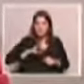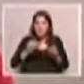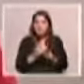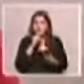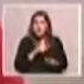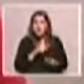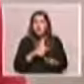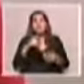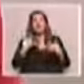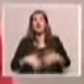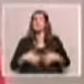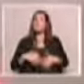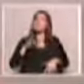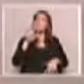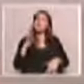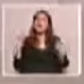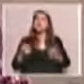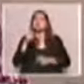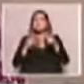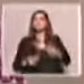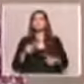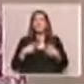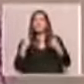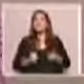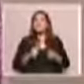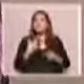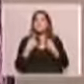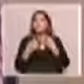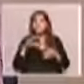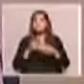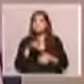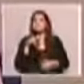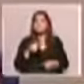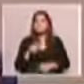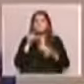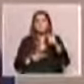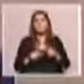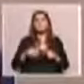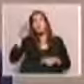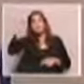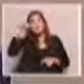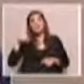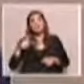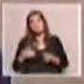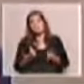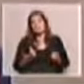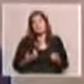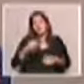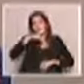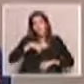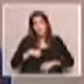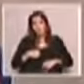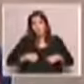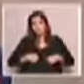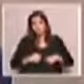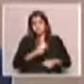essa é que é a grande dúvida. As pessoas que têm, as pessoas estão a fazer muitas perguntas em relação a isto. As pessoas que não podem ou não devem consumir